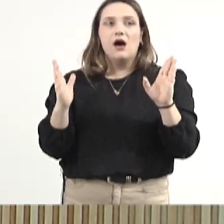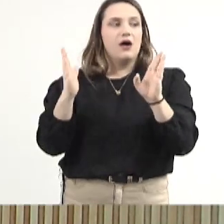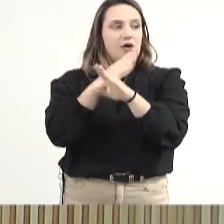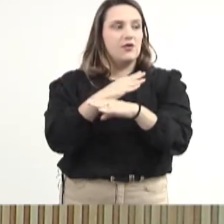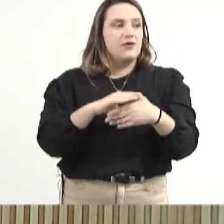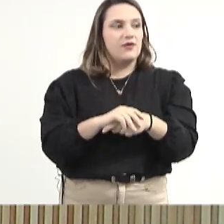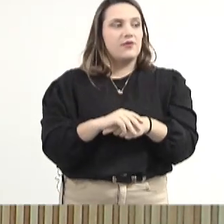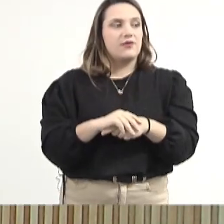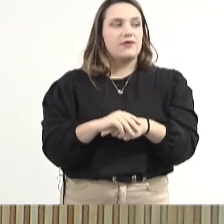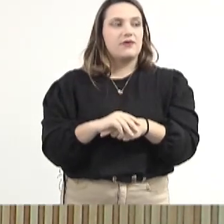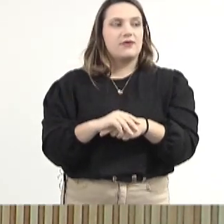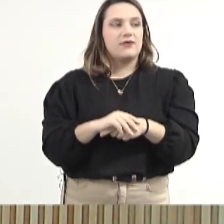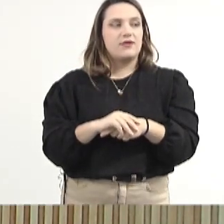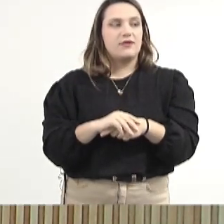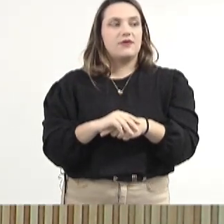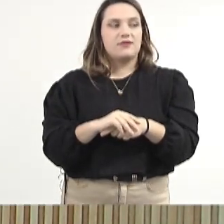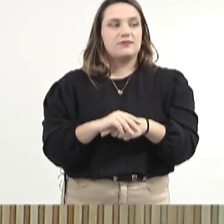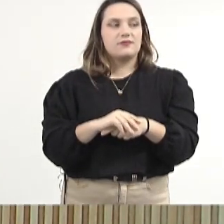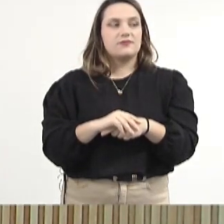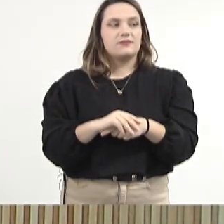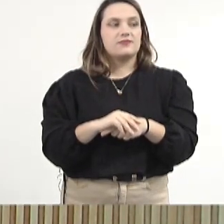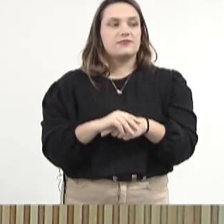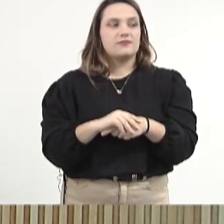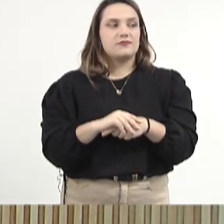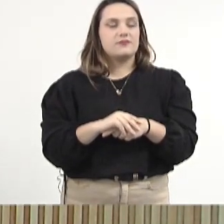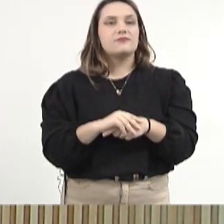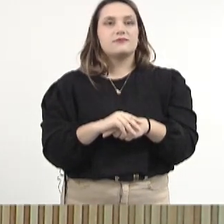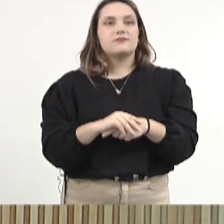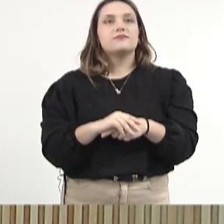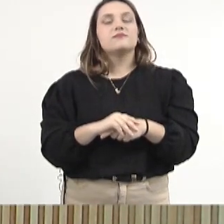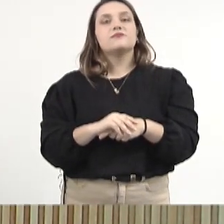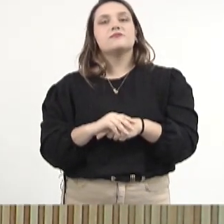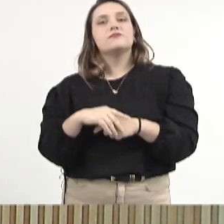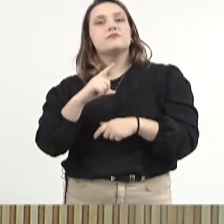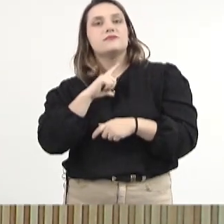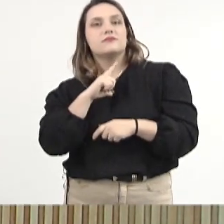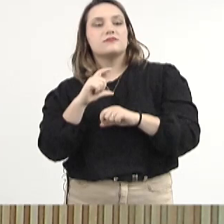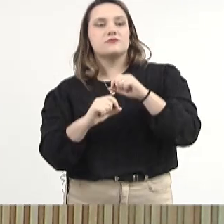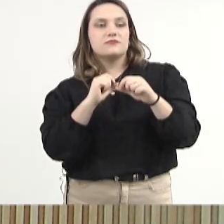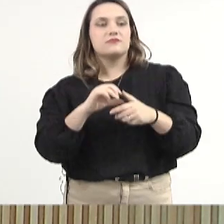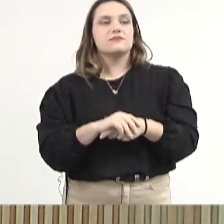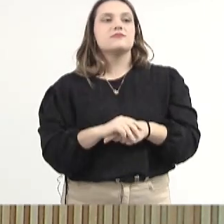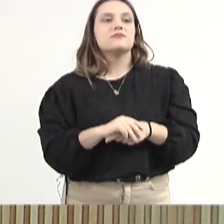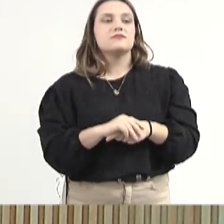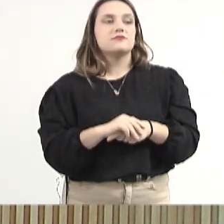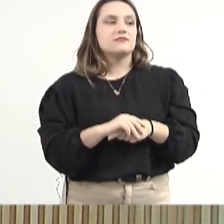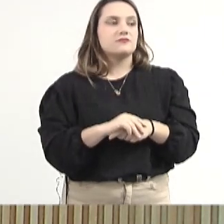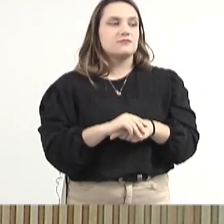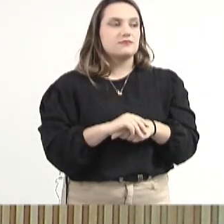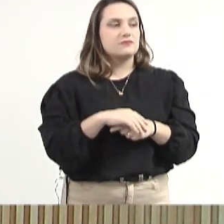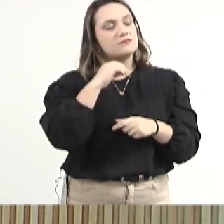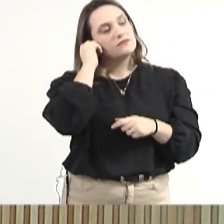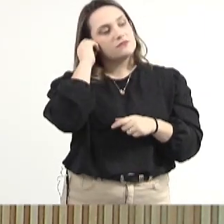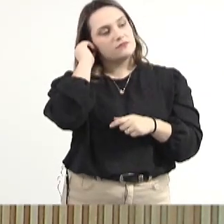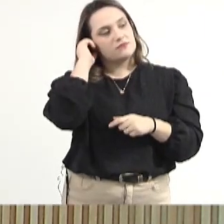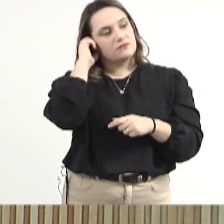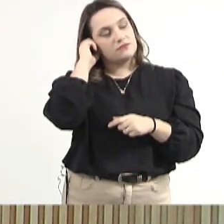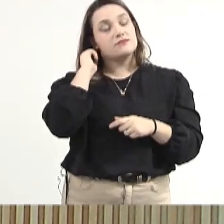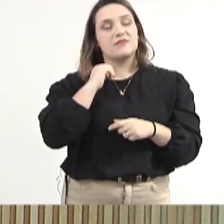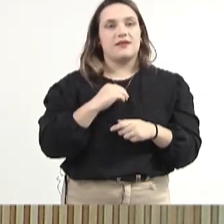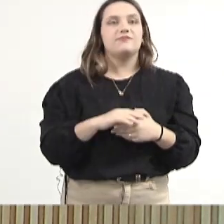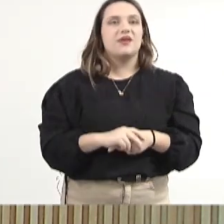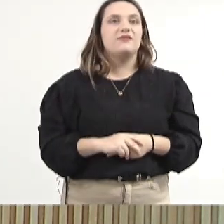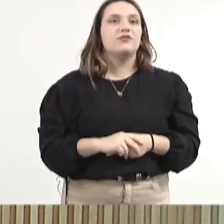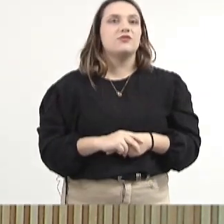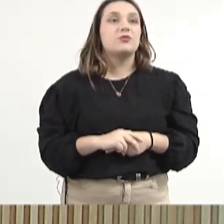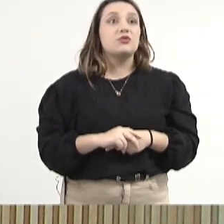nas fases de licitações. A lei de licitações é uma lei federal. Mas essa legislação, ela permite que